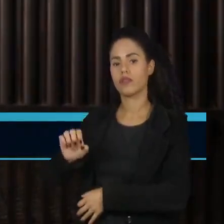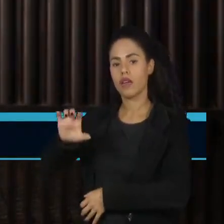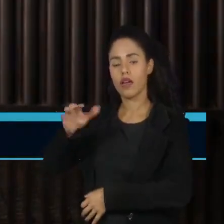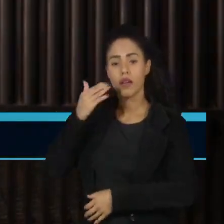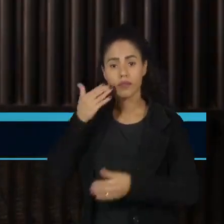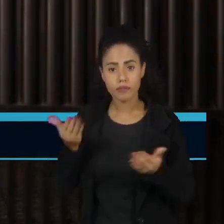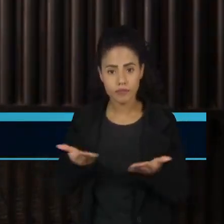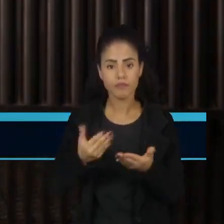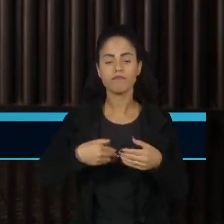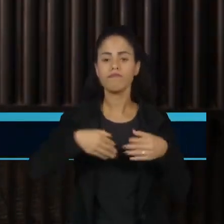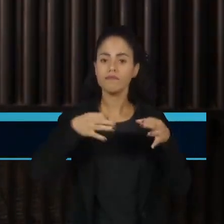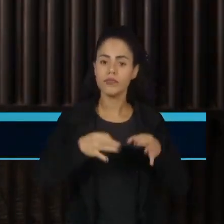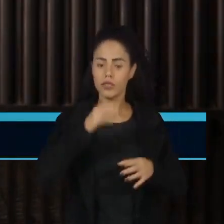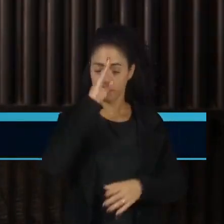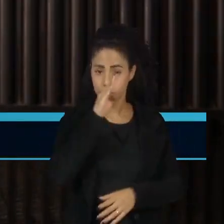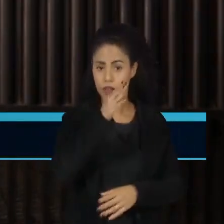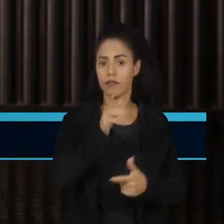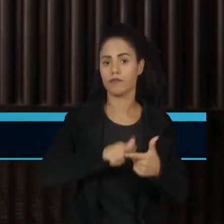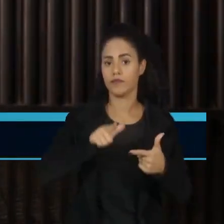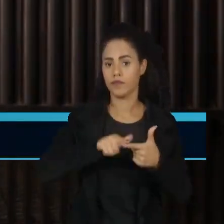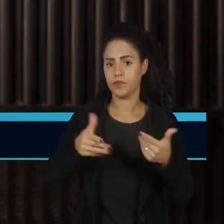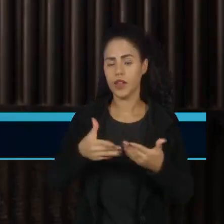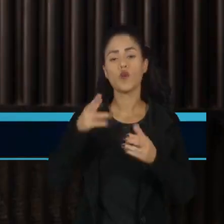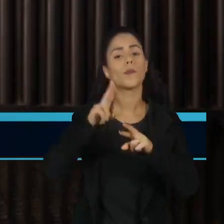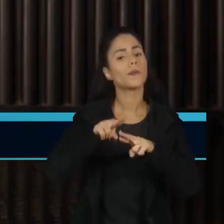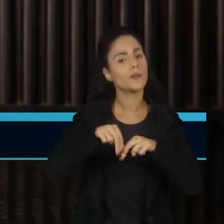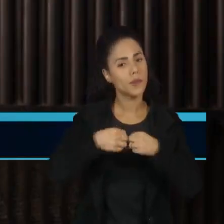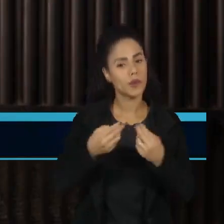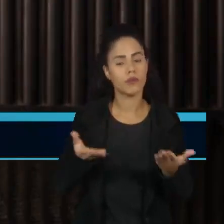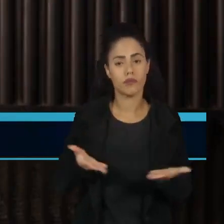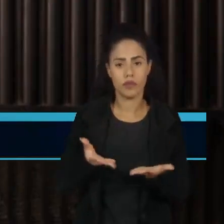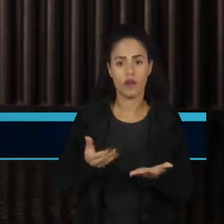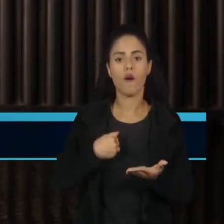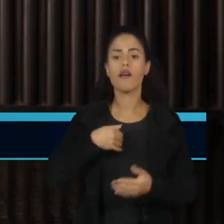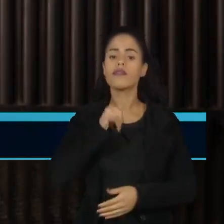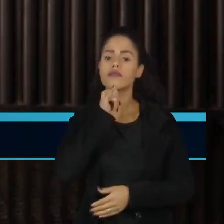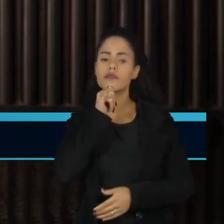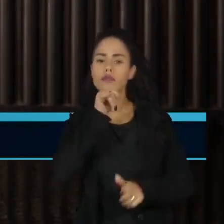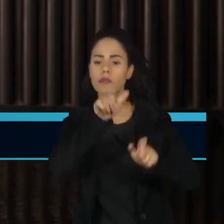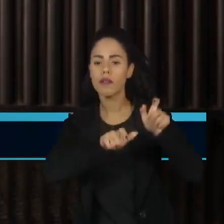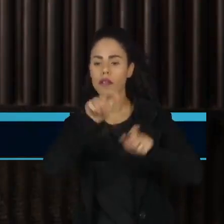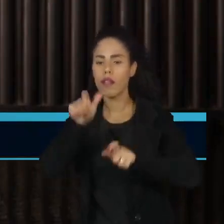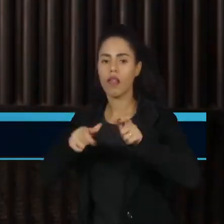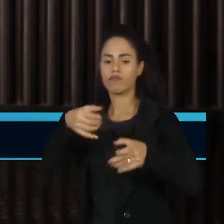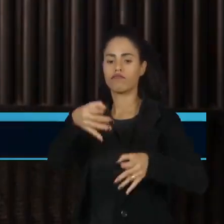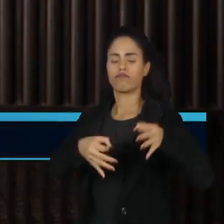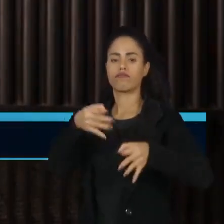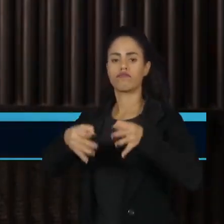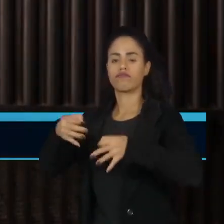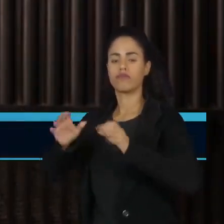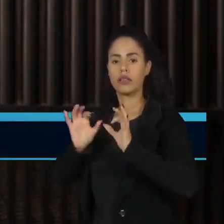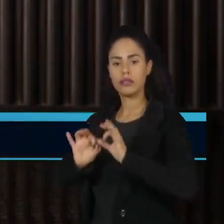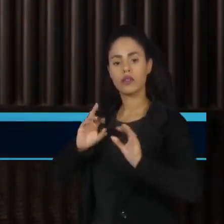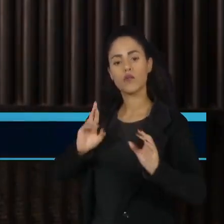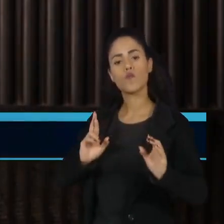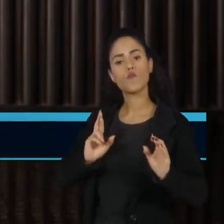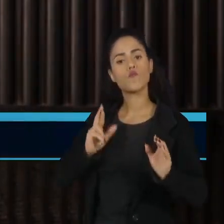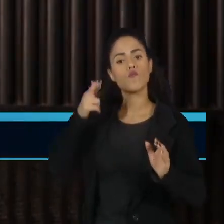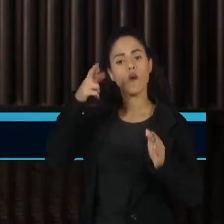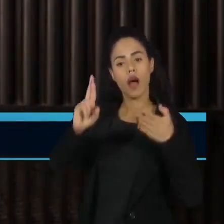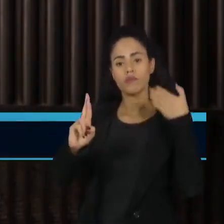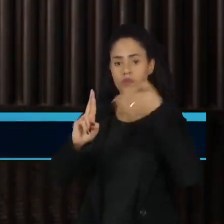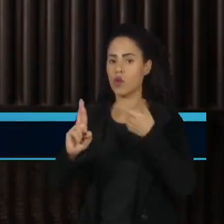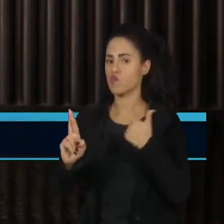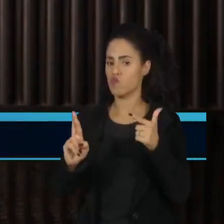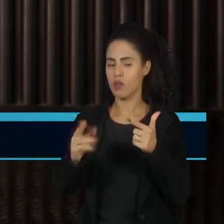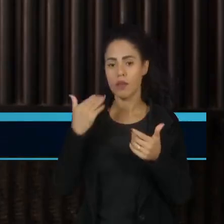Direta com esse tipo de situação por isso não existem exemplos de casos julgados que sirvam de referência existe